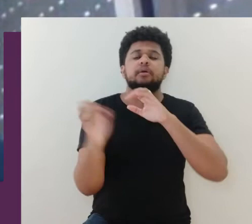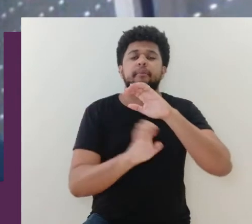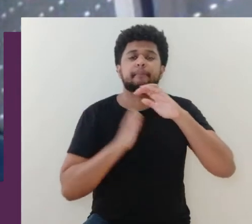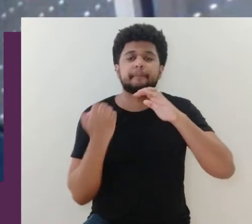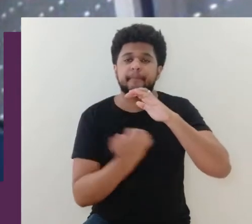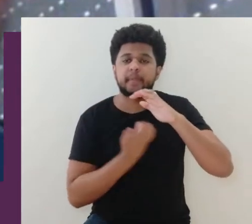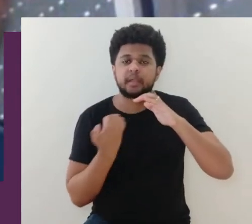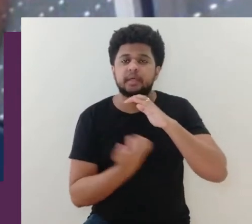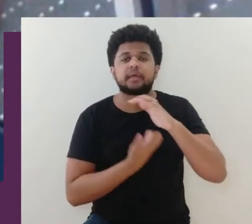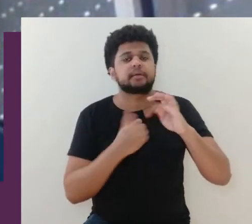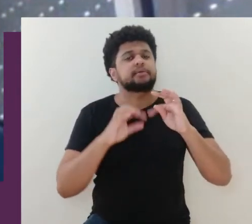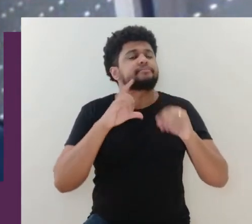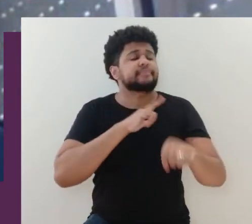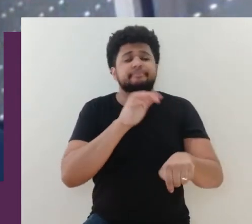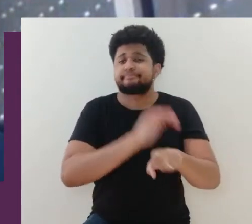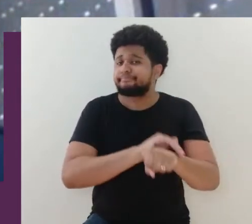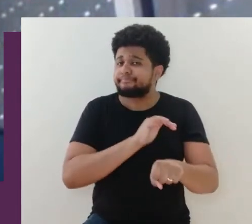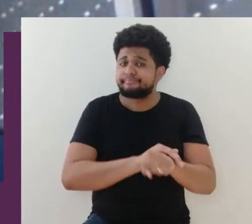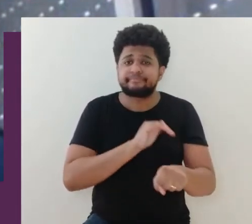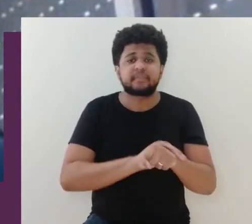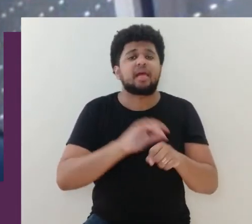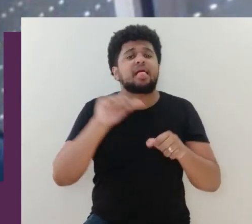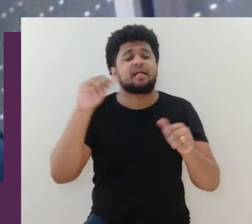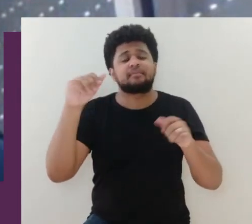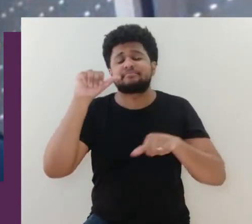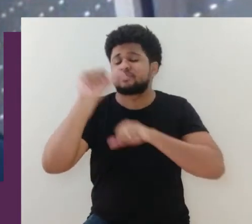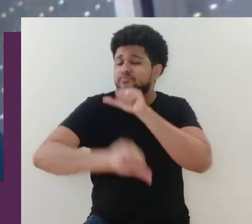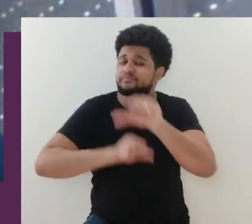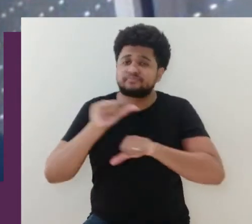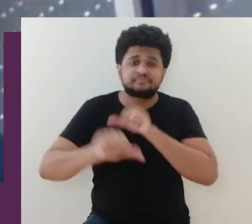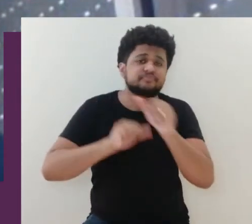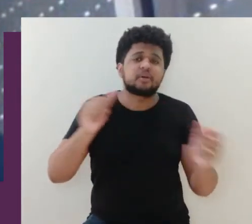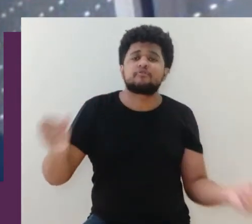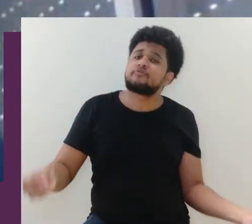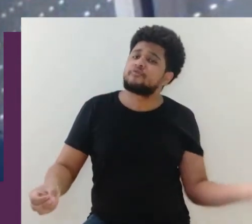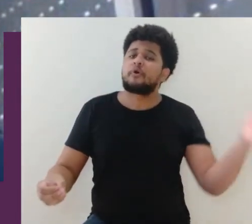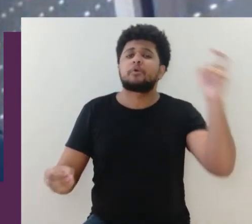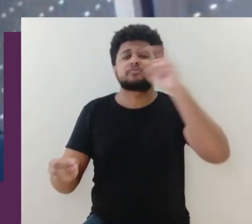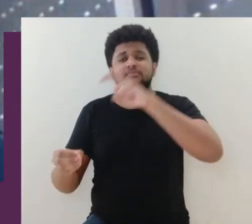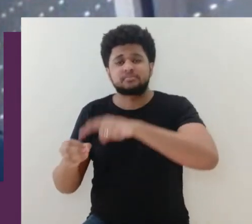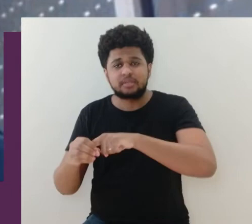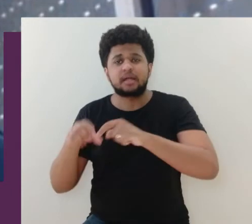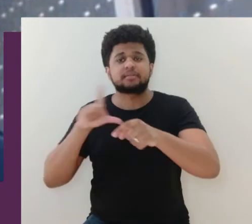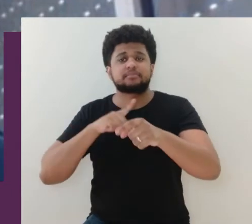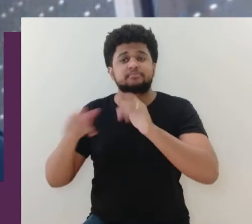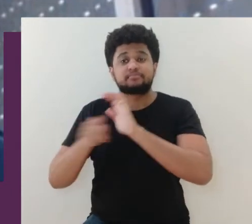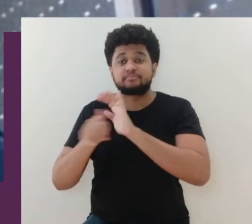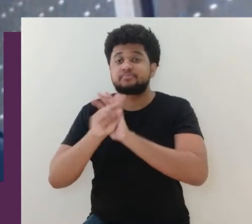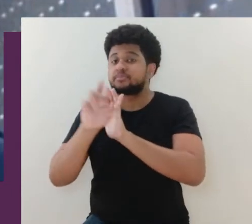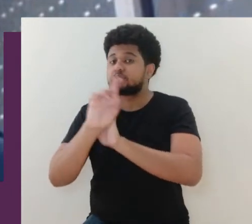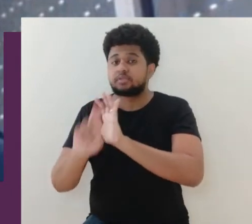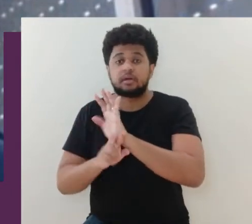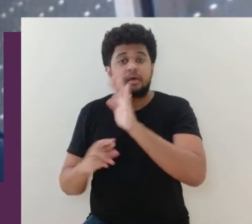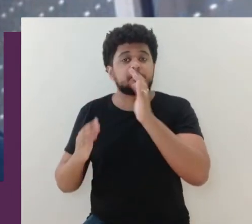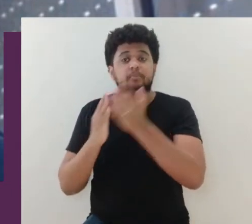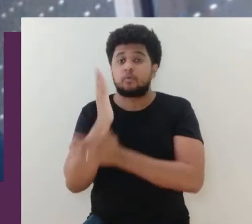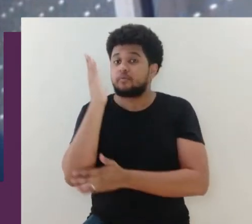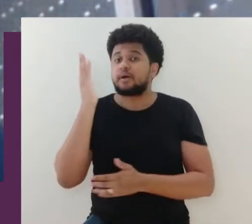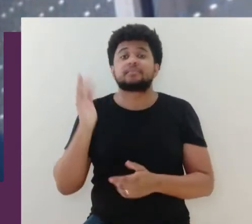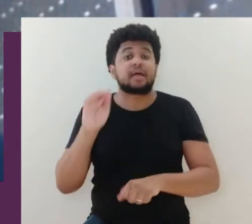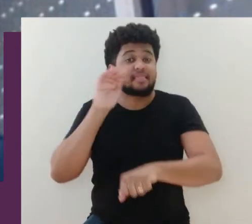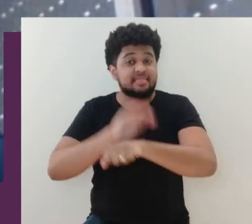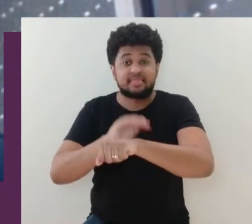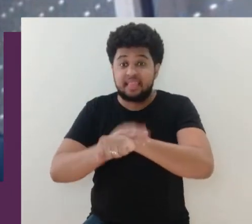empresa, e isso gasta um tempo até reformular, então, e voltar para a agência reguladora até ser aprovado. Então, o tempo